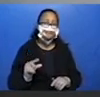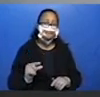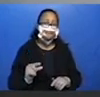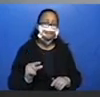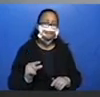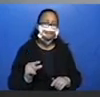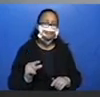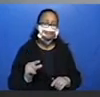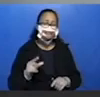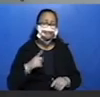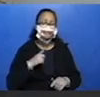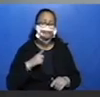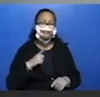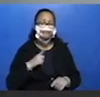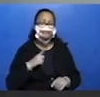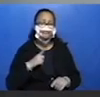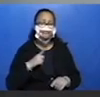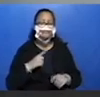menos do que eu tinha.